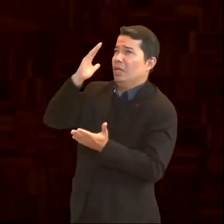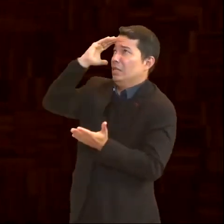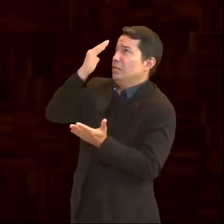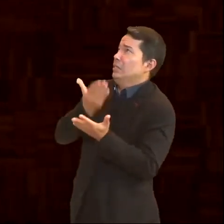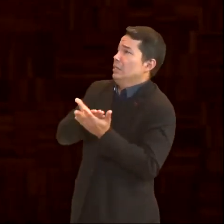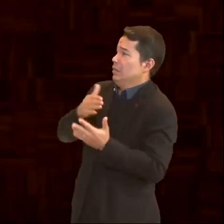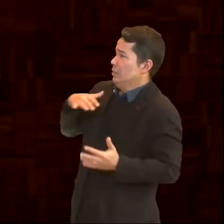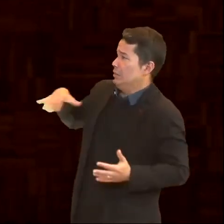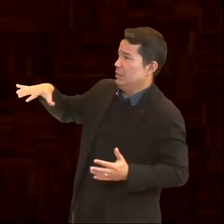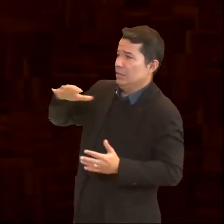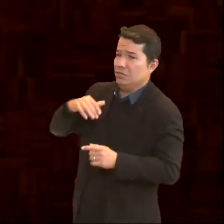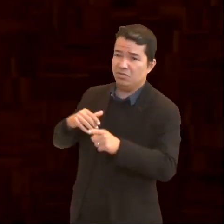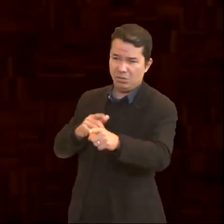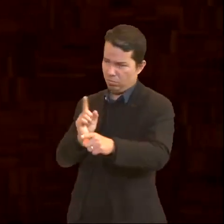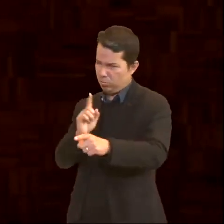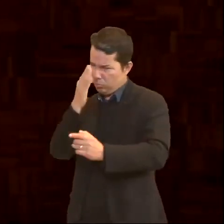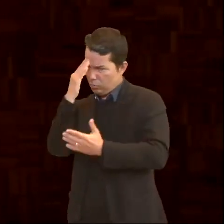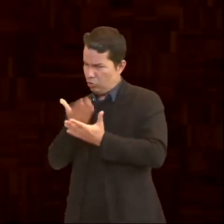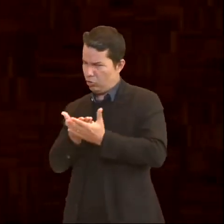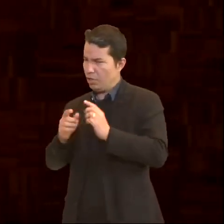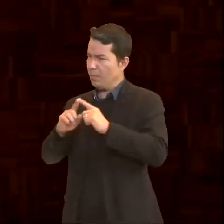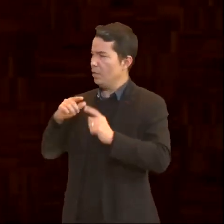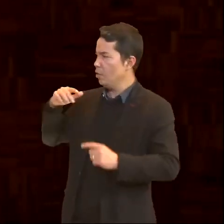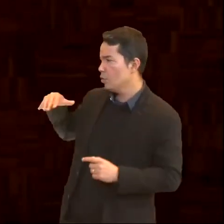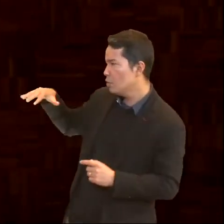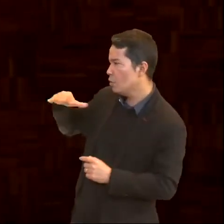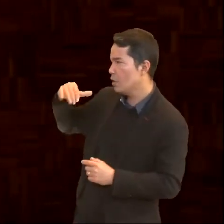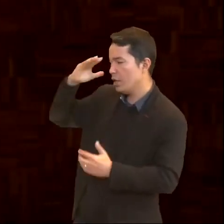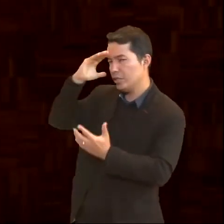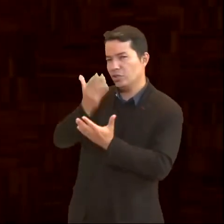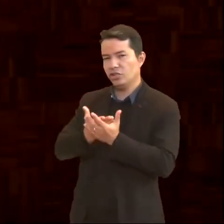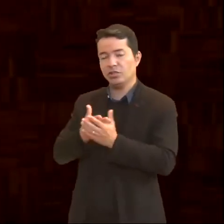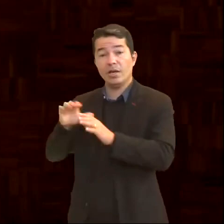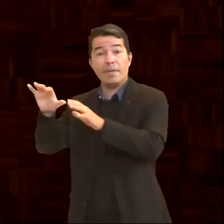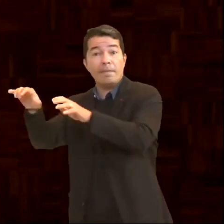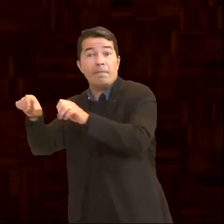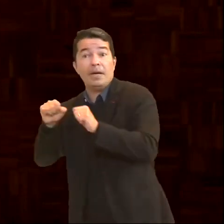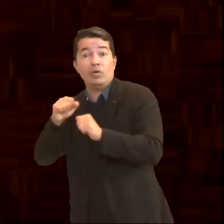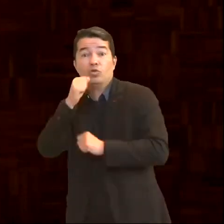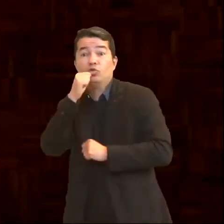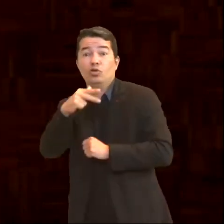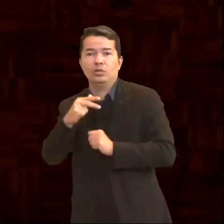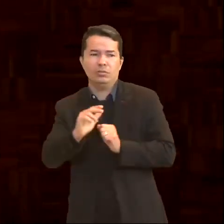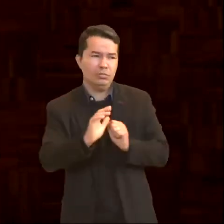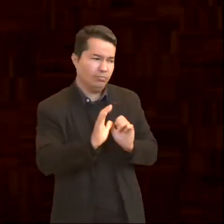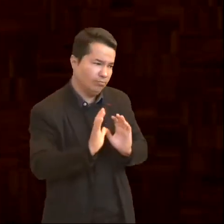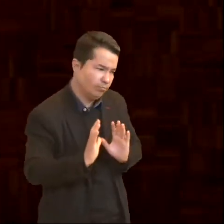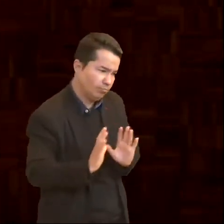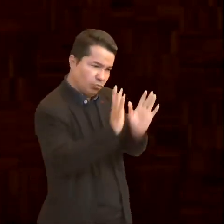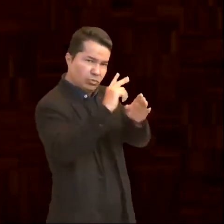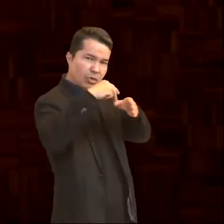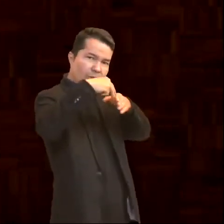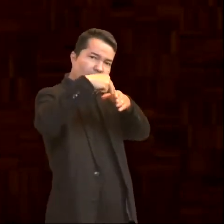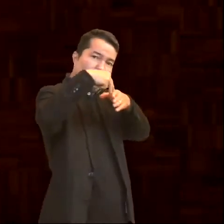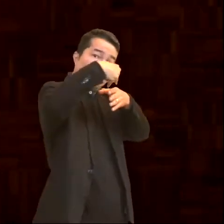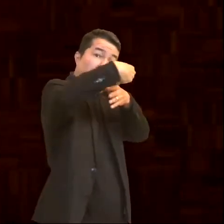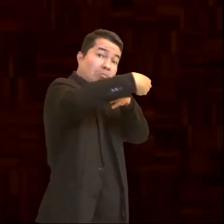mas nós cremos. Nós vamos jogar você no mar. E jogam Jonas no mar.